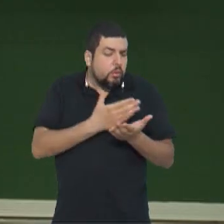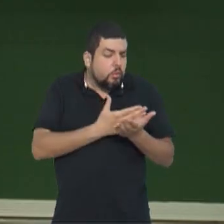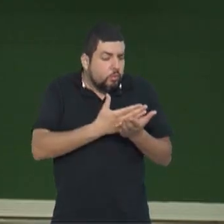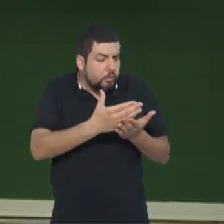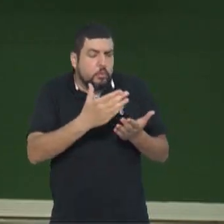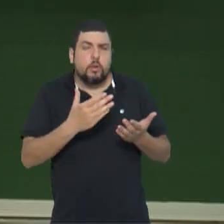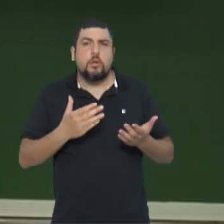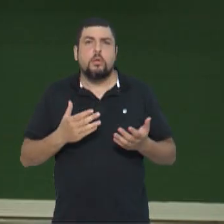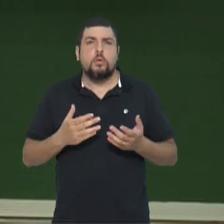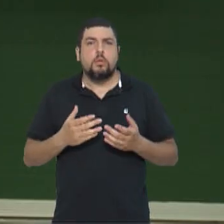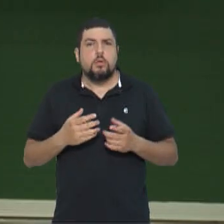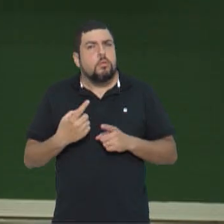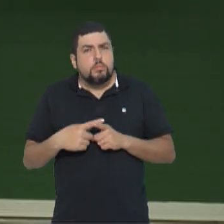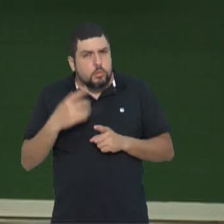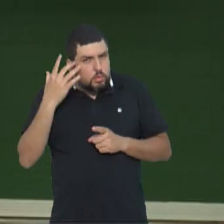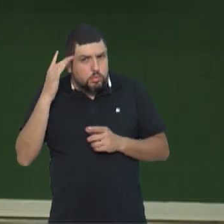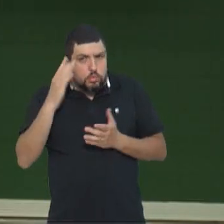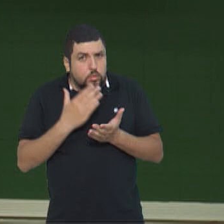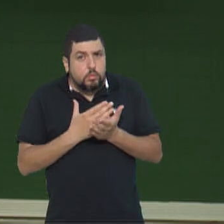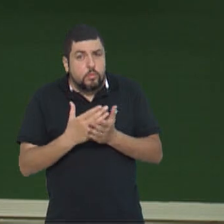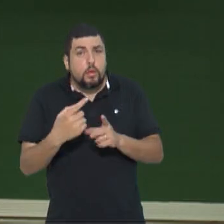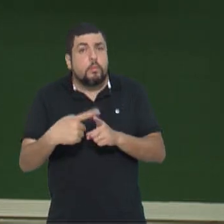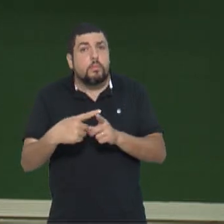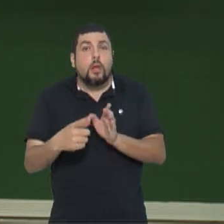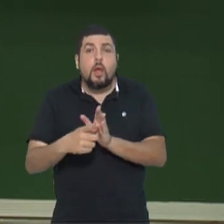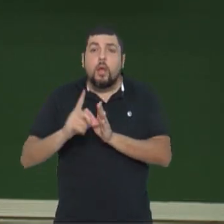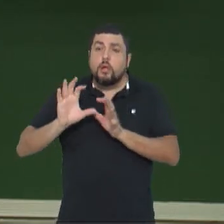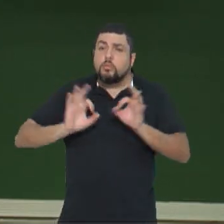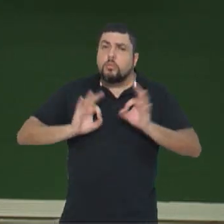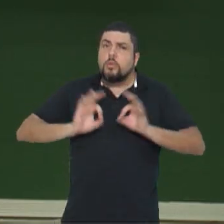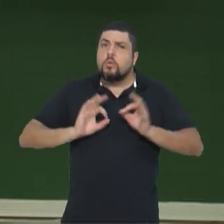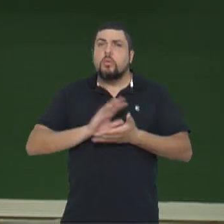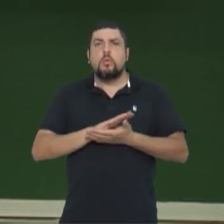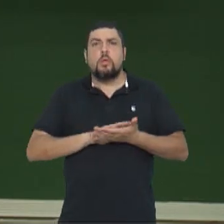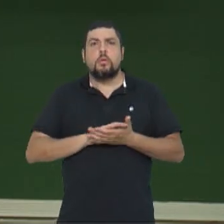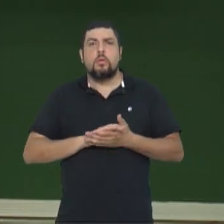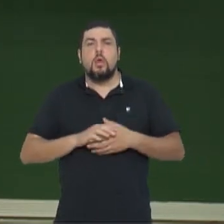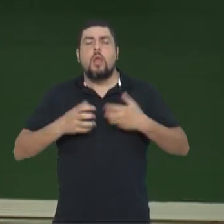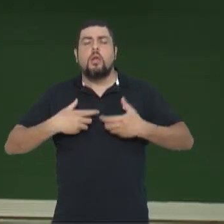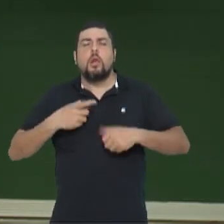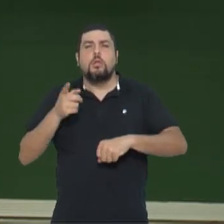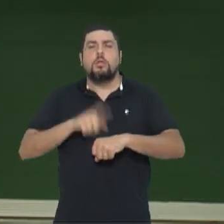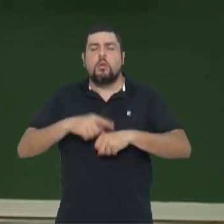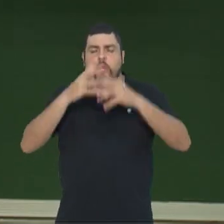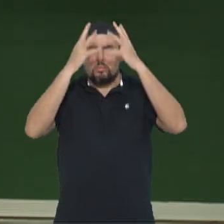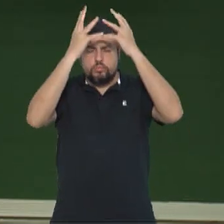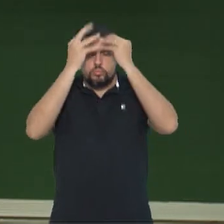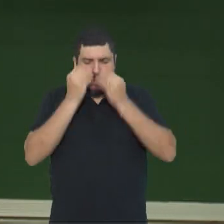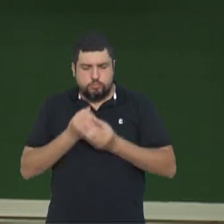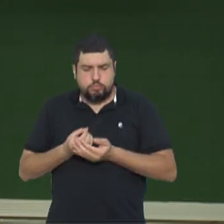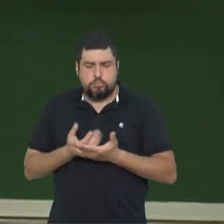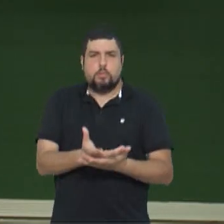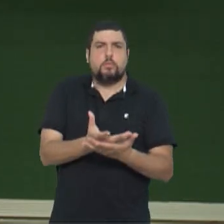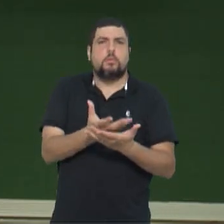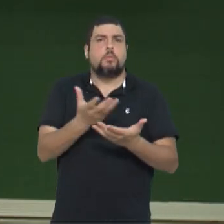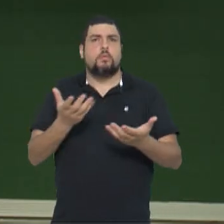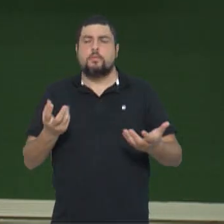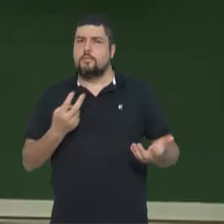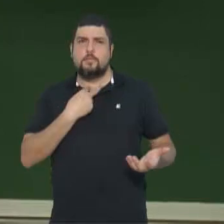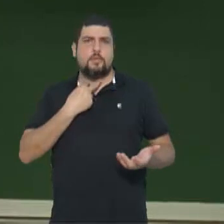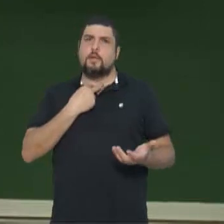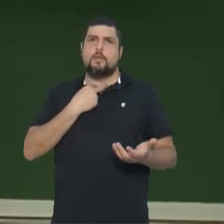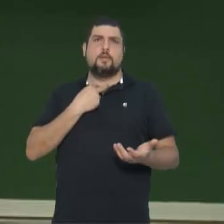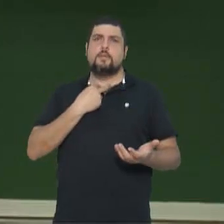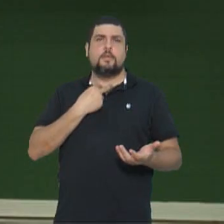planejou, então não tem ideias pensadas. Então você quer que o texto saia pronto, nenhum texto sai pronto. O que que a gente viu? Exige